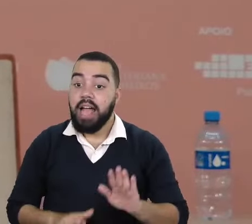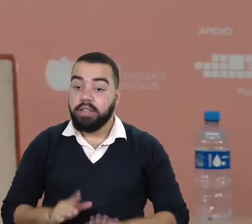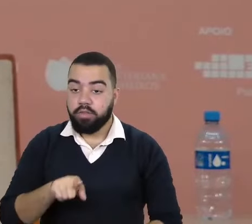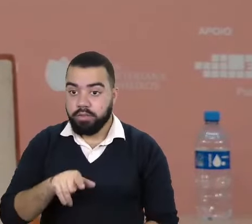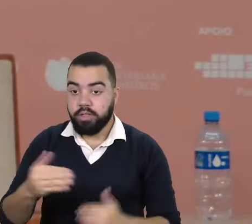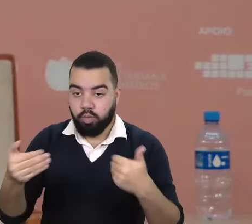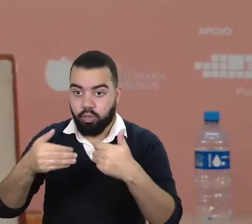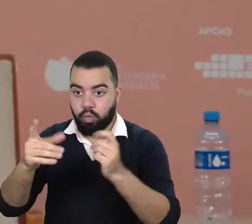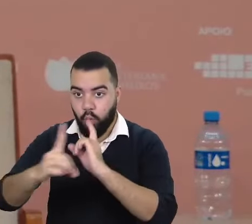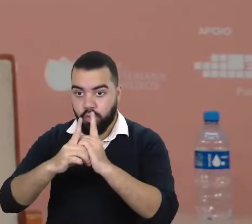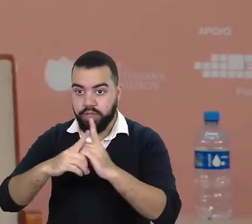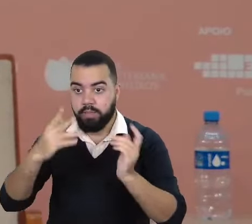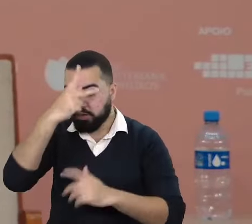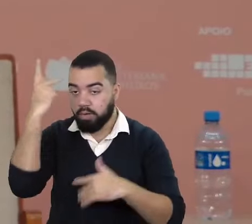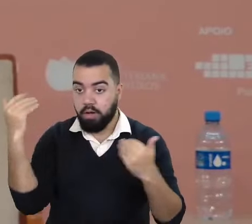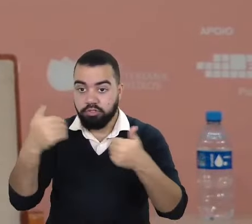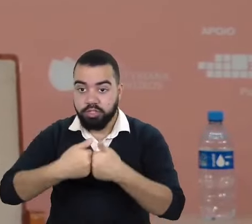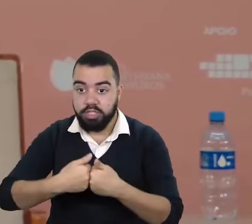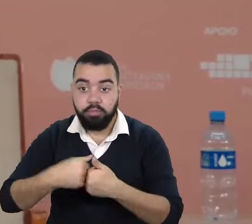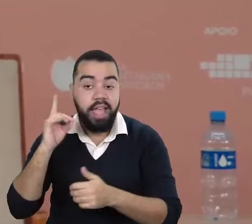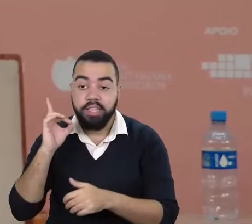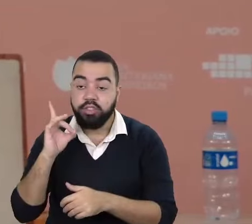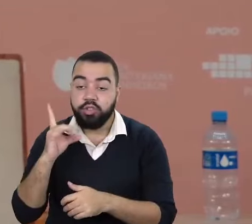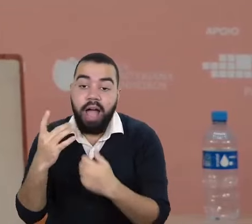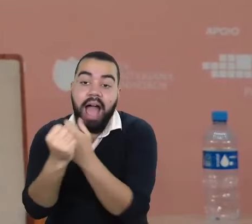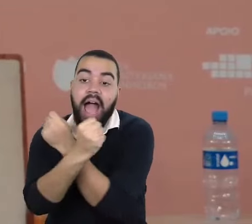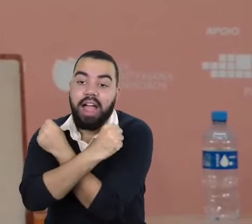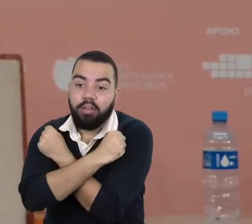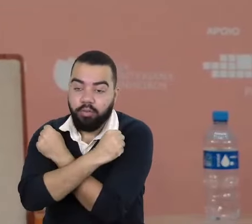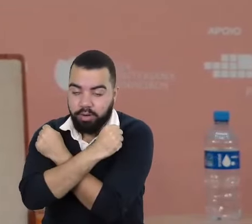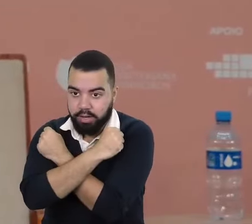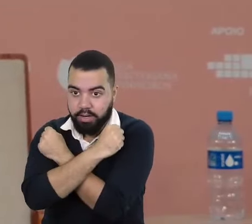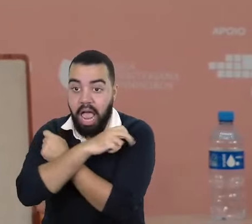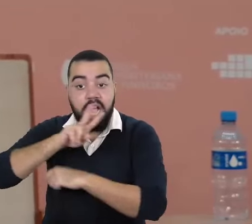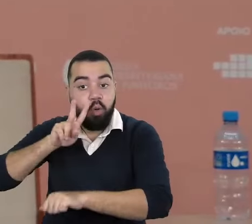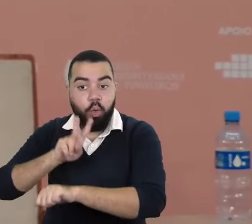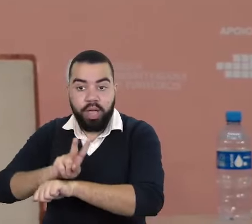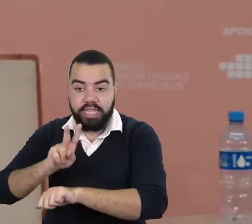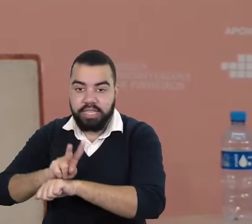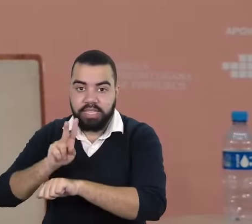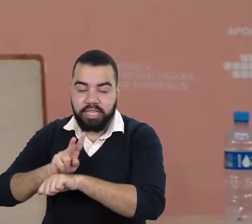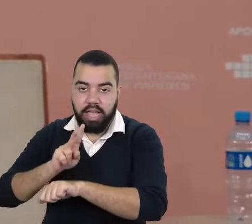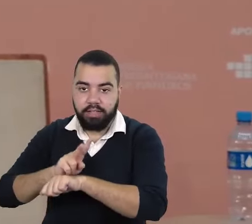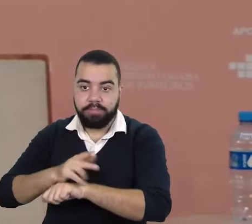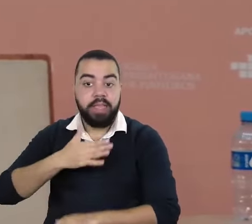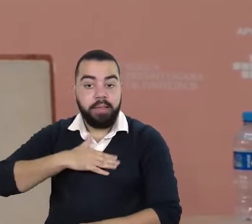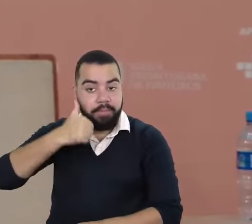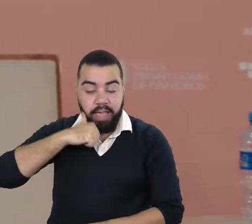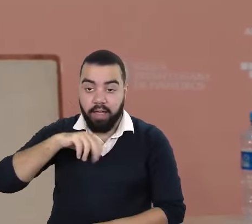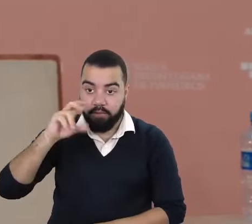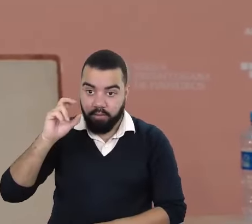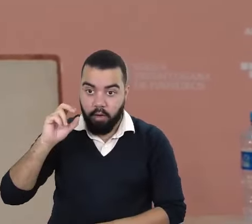acolhimento. Gente, não precisa de muito não, não precisa saber muito não. Minha avó estudou só até a quarta